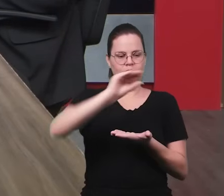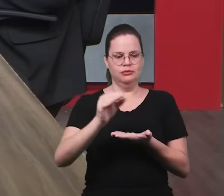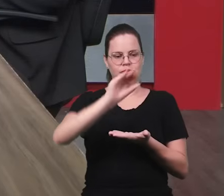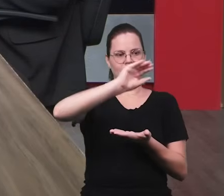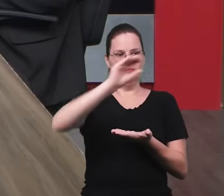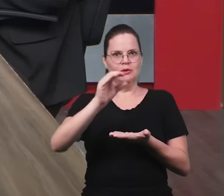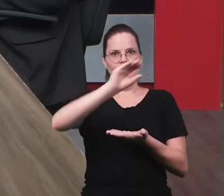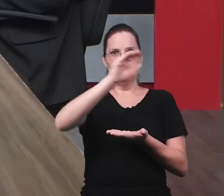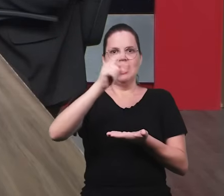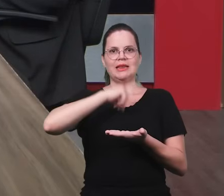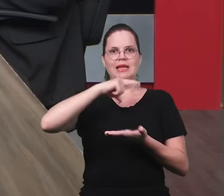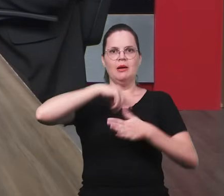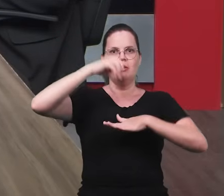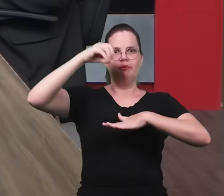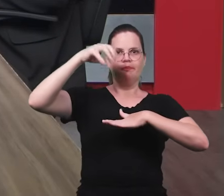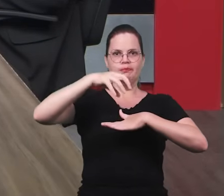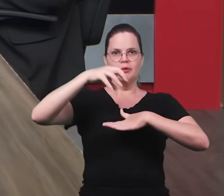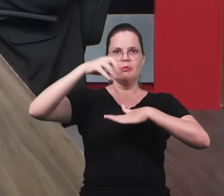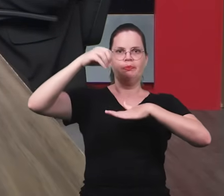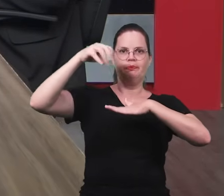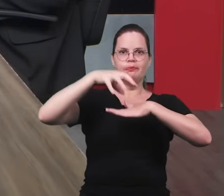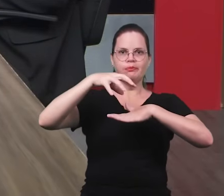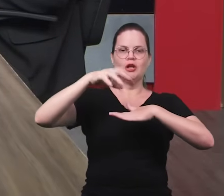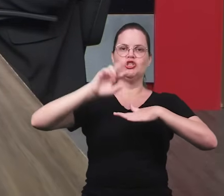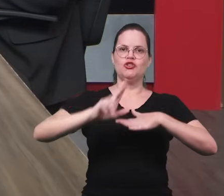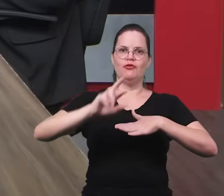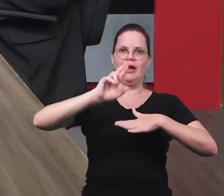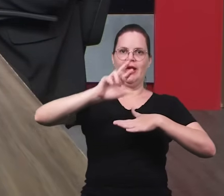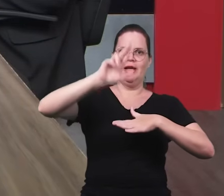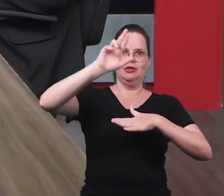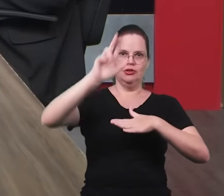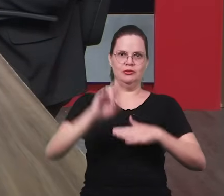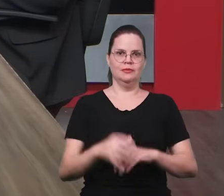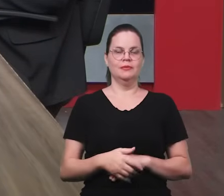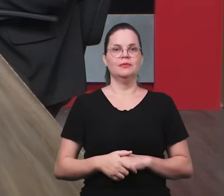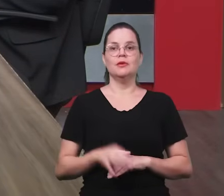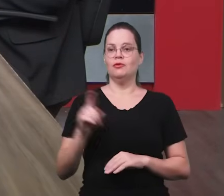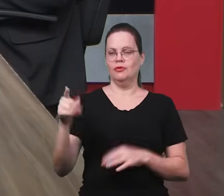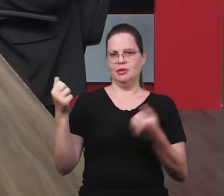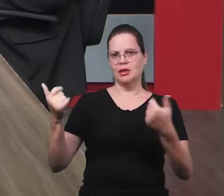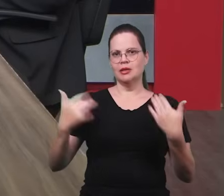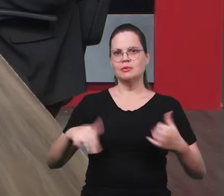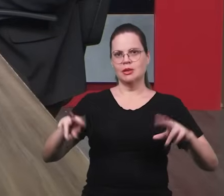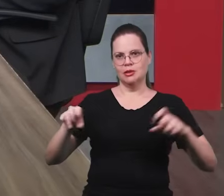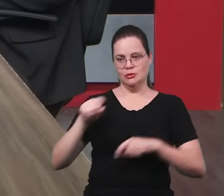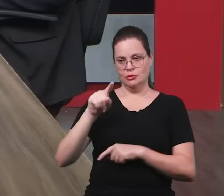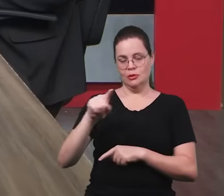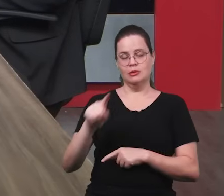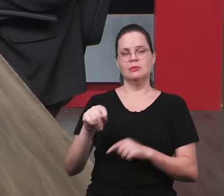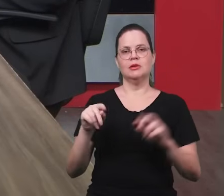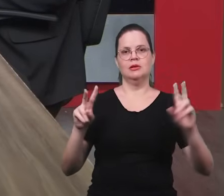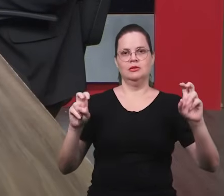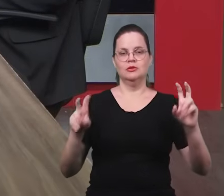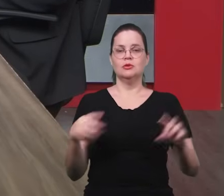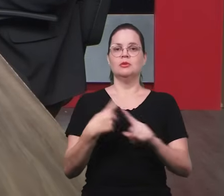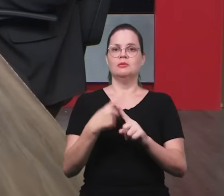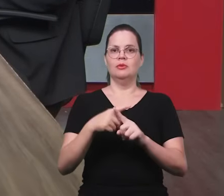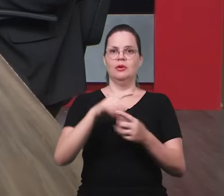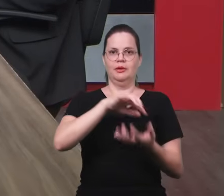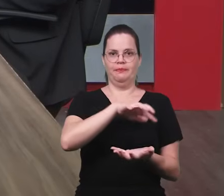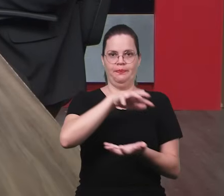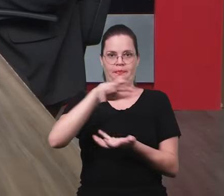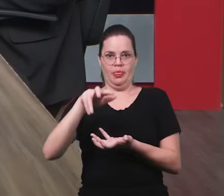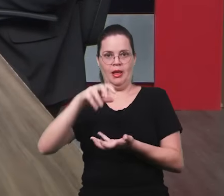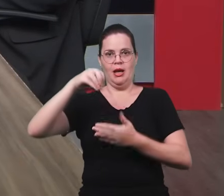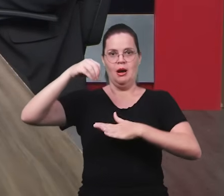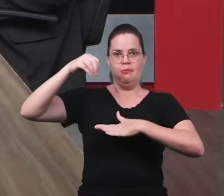uma pressão atmosférica diferente. E uma coisa interessante que o senhor está falando sobre isso é que a pressão atmosférica,